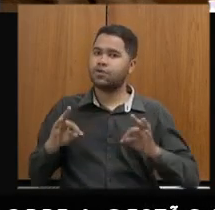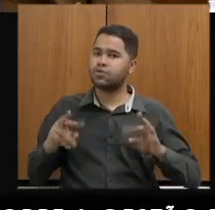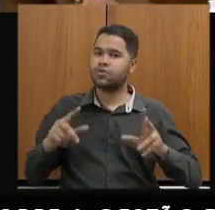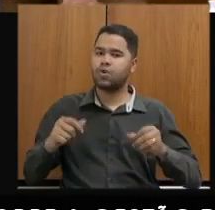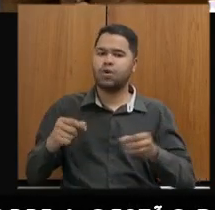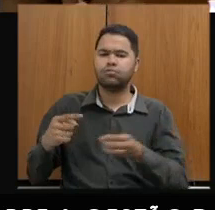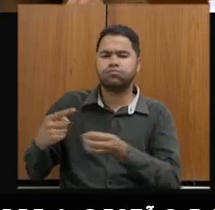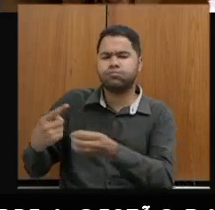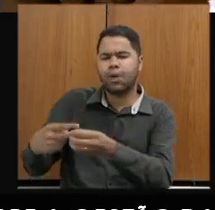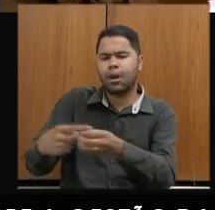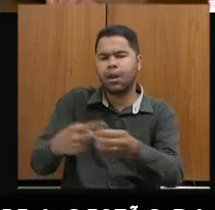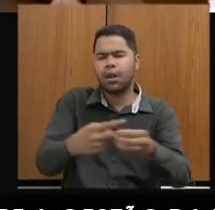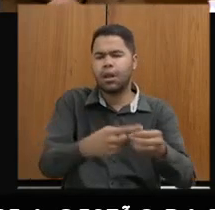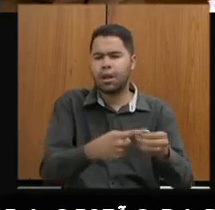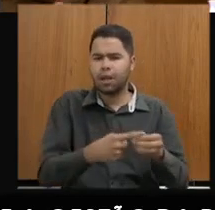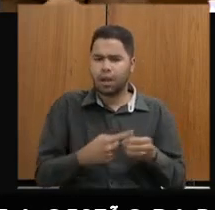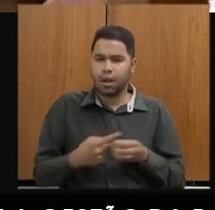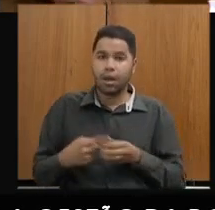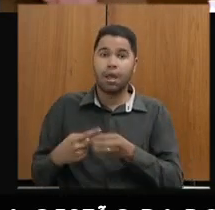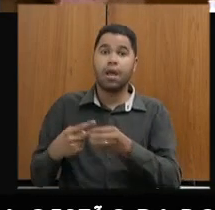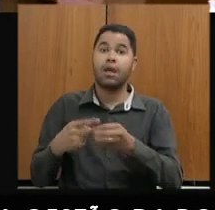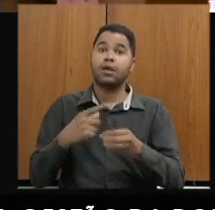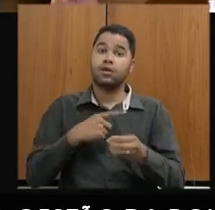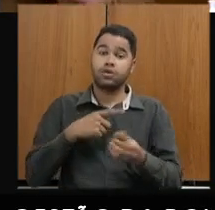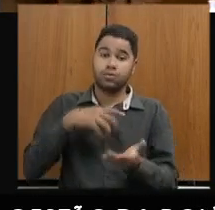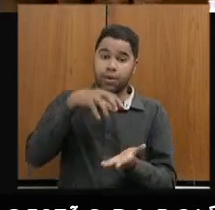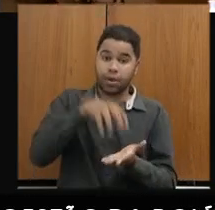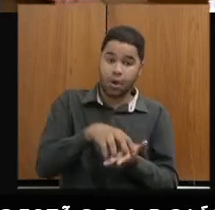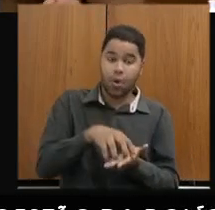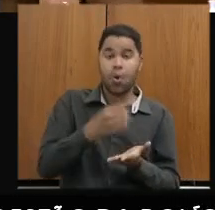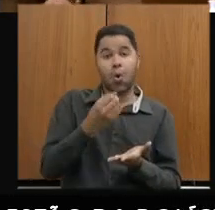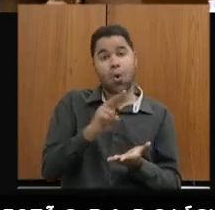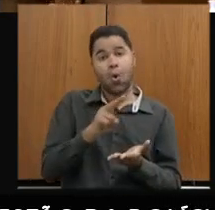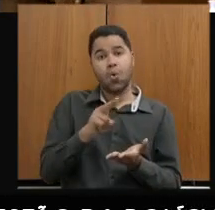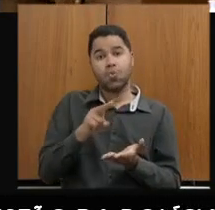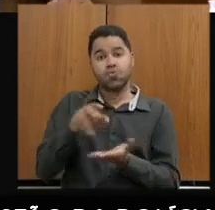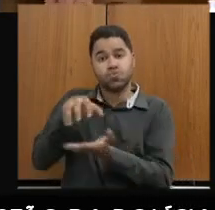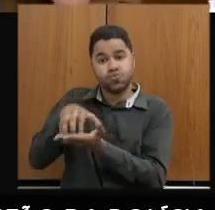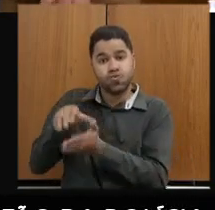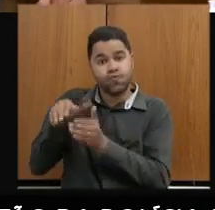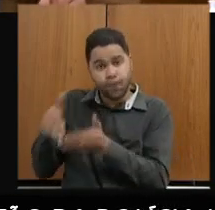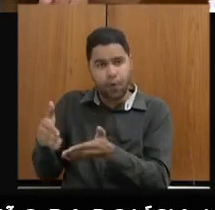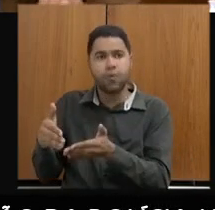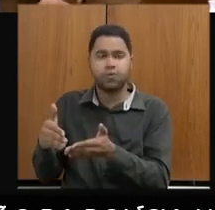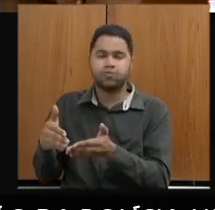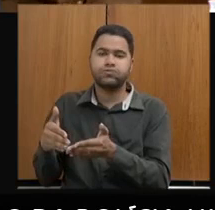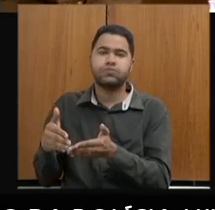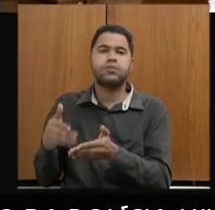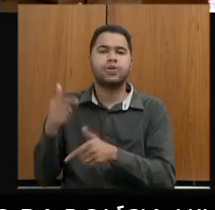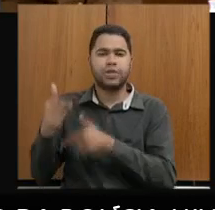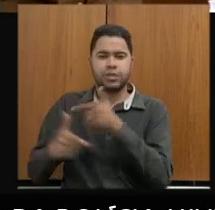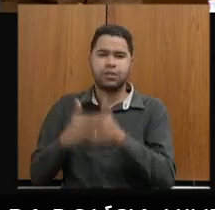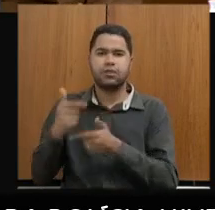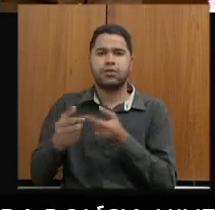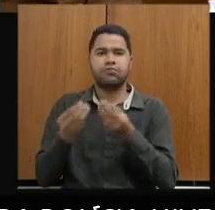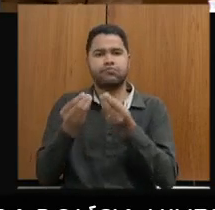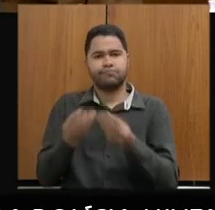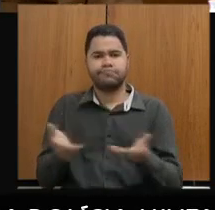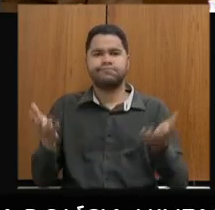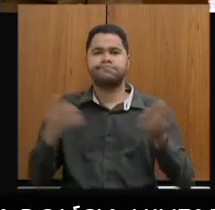a ideia o município que tiver Batalhão ou tiver a companhia especializada ele vai estar ele vai estar com esse serviço